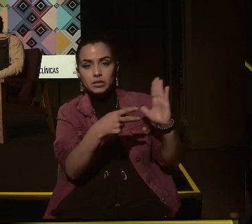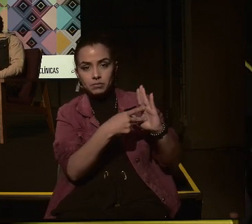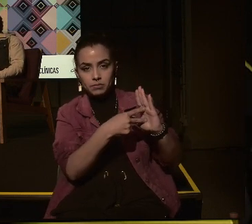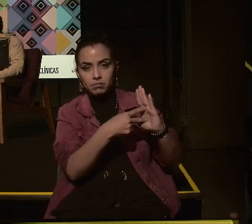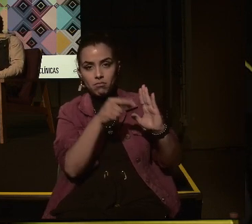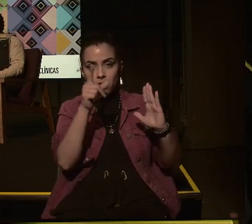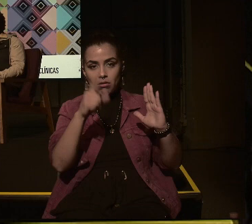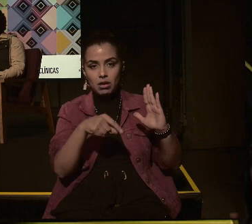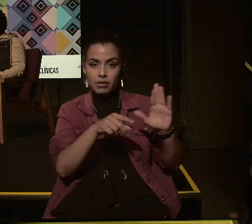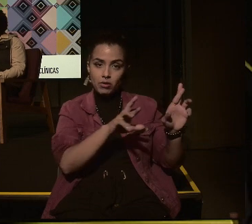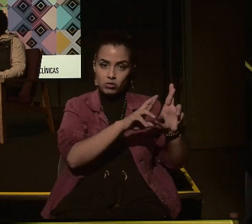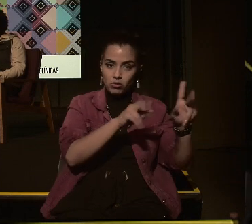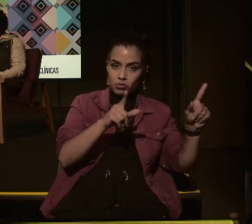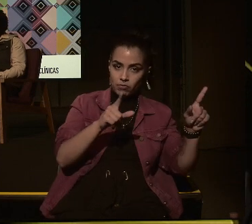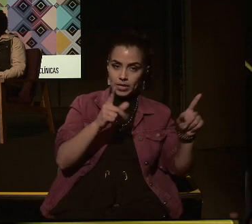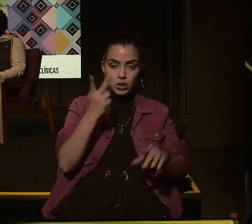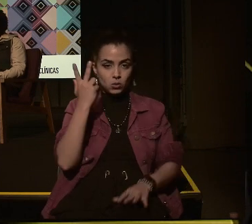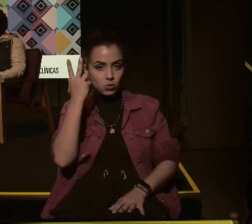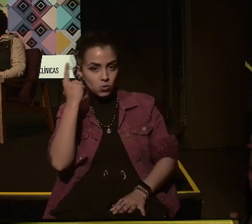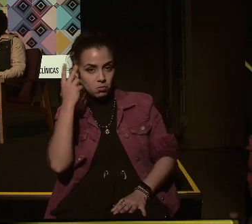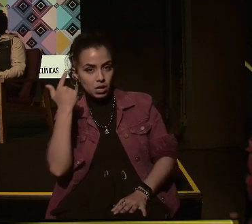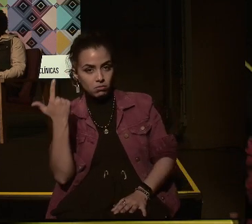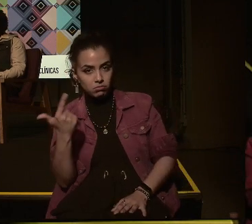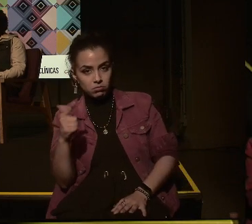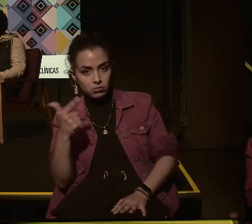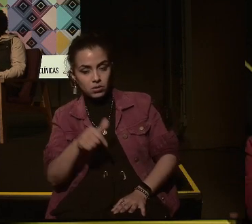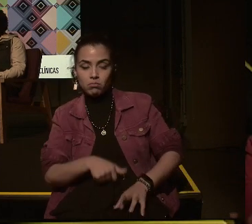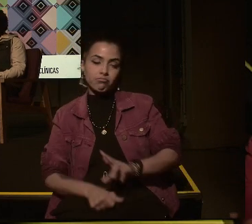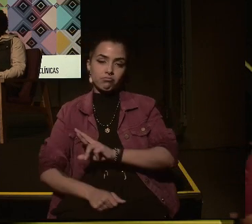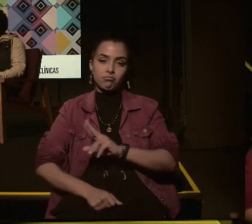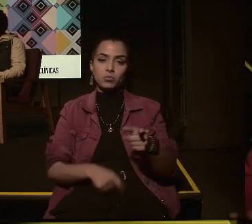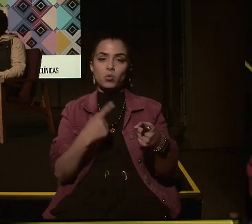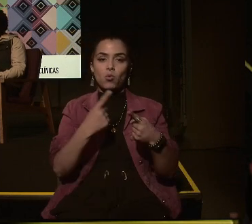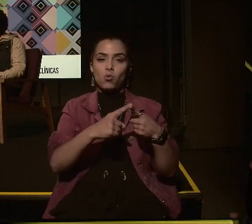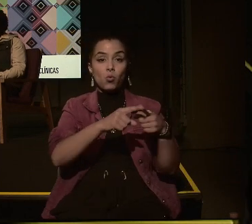anormal. Não é mais o diferente